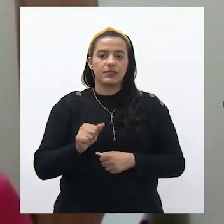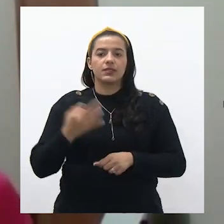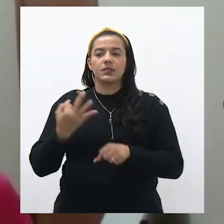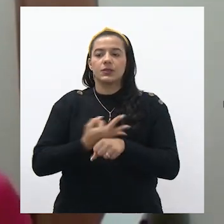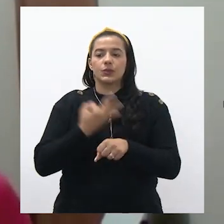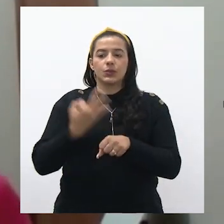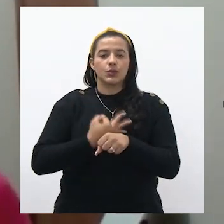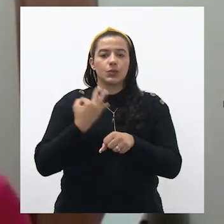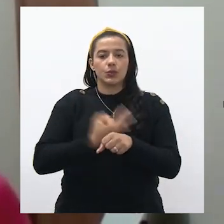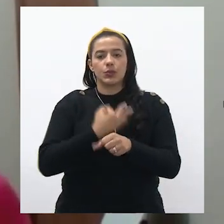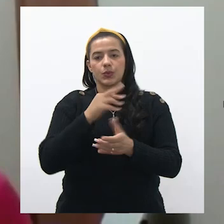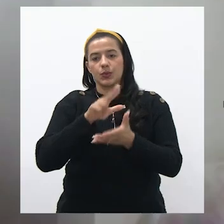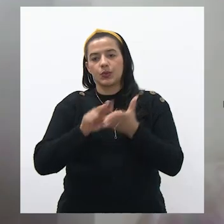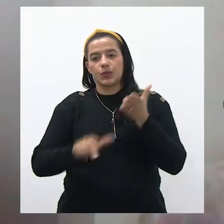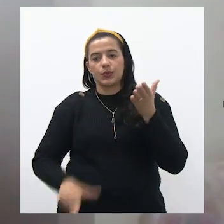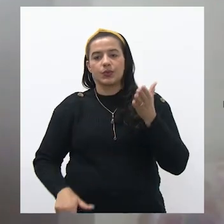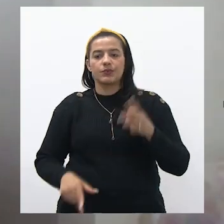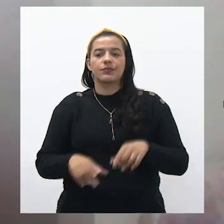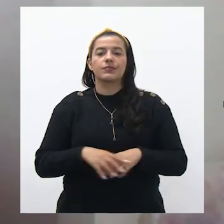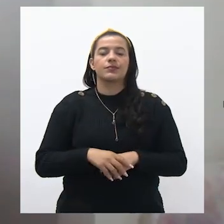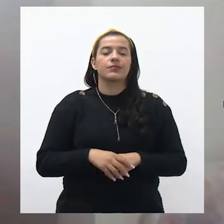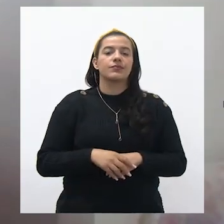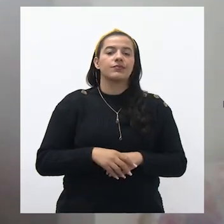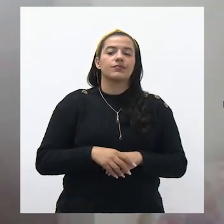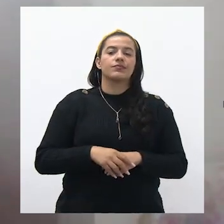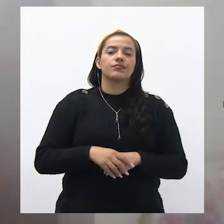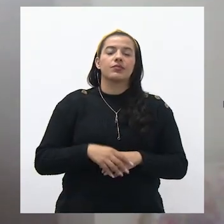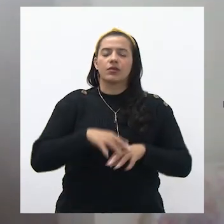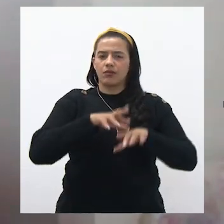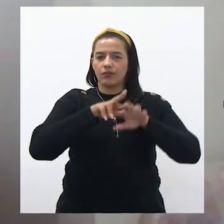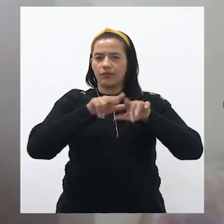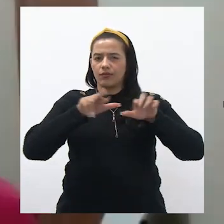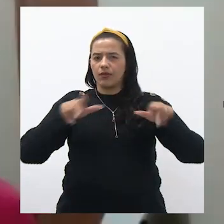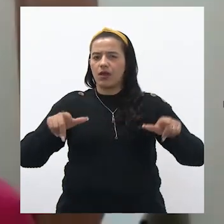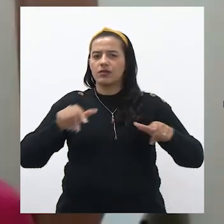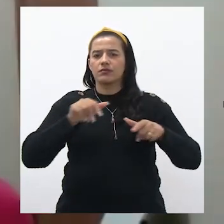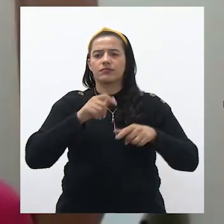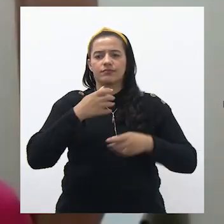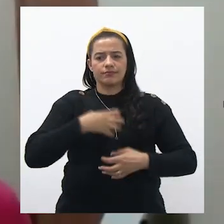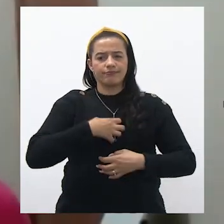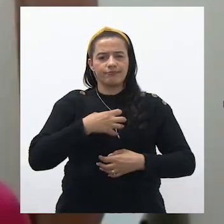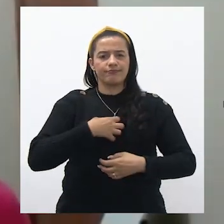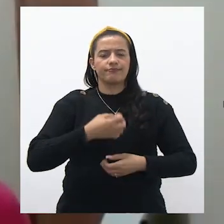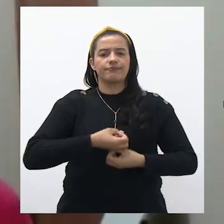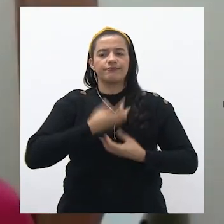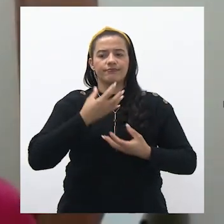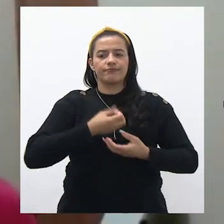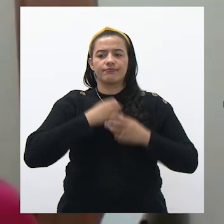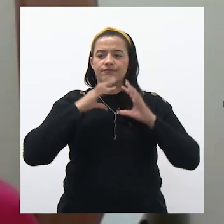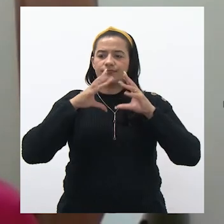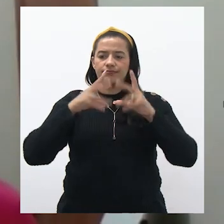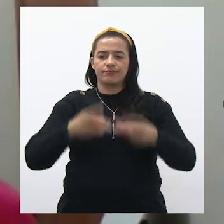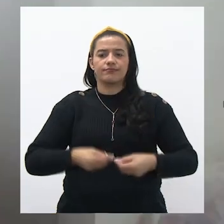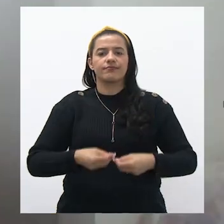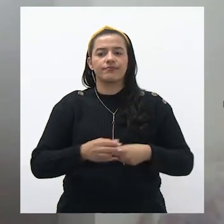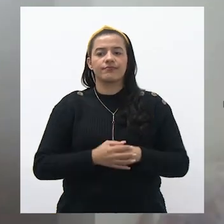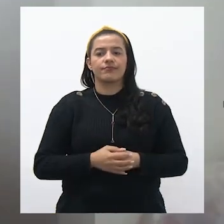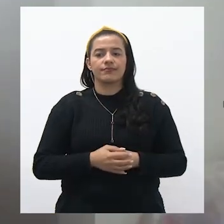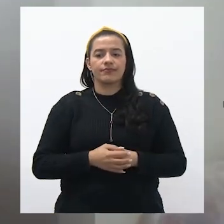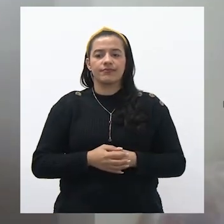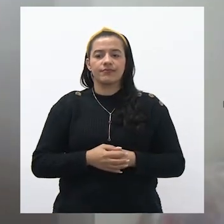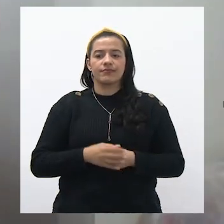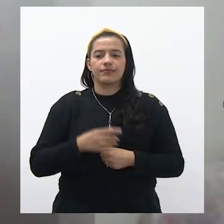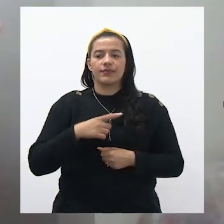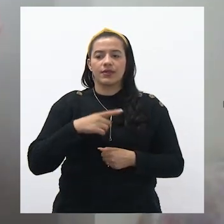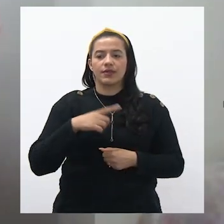tolerância. Muita. Resiliência, é isso mesmo, né? É tudo. Gente, sabe quando a gente